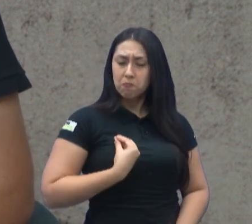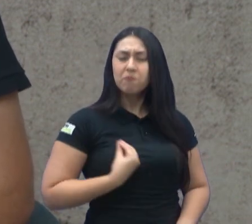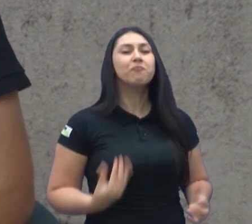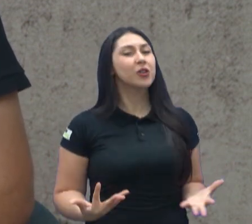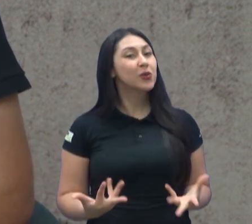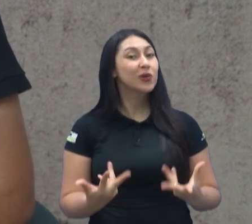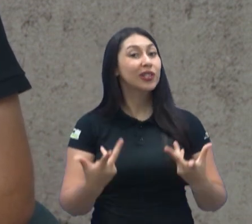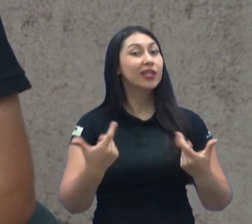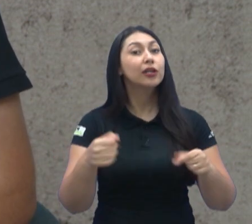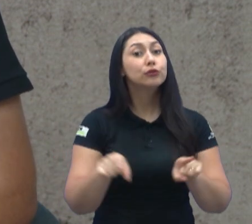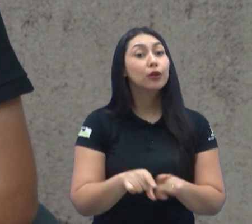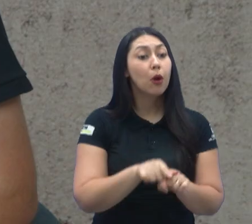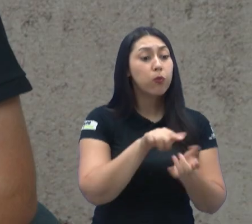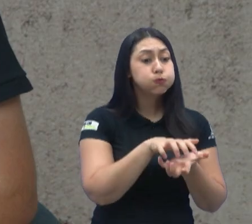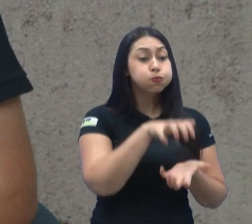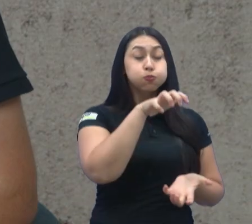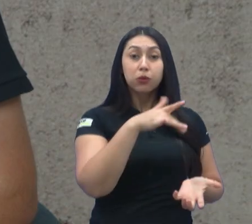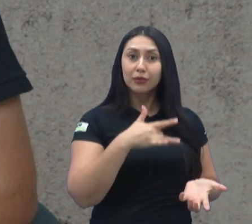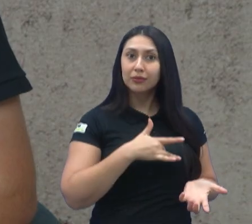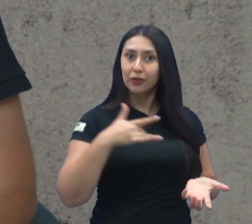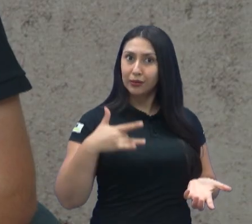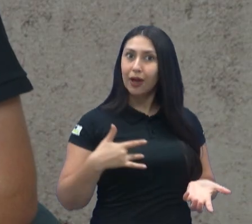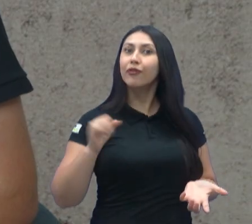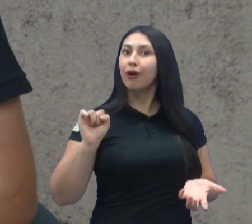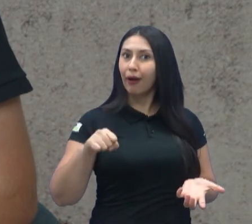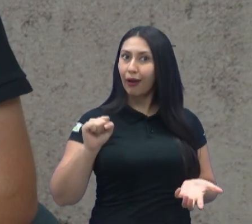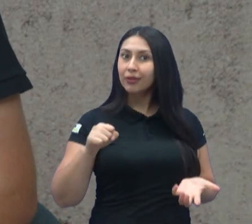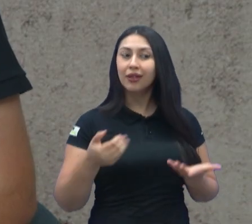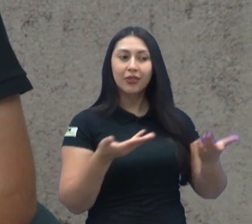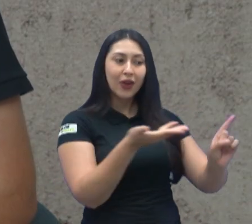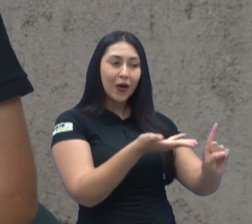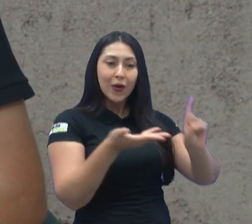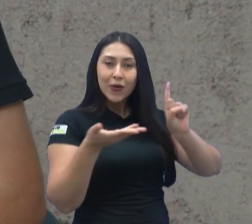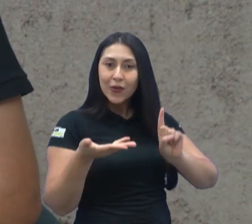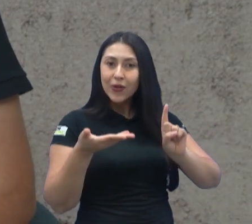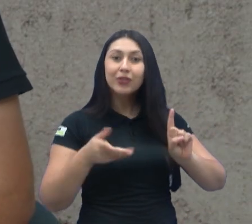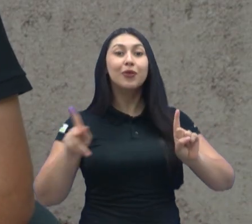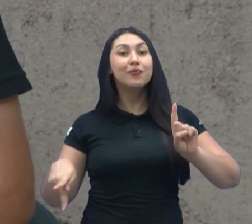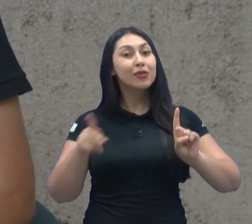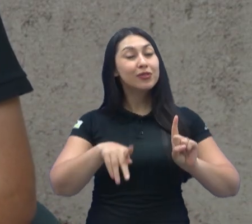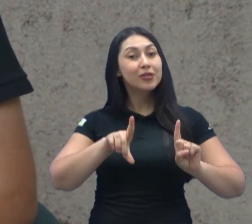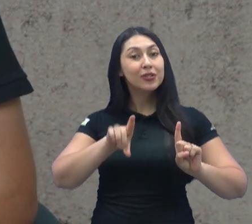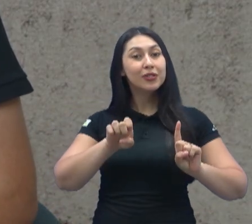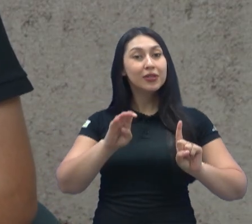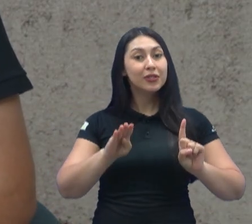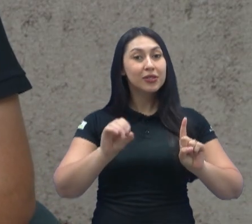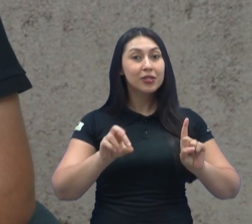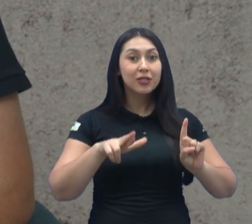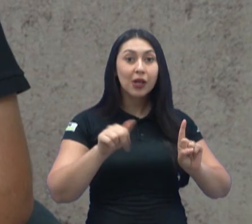e envelhecimento saudável. Isso mesmo, A nossa convidada aqui hoje é a professora Débora Guedes, mestre